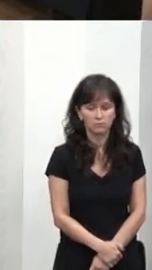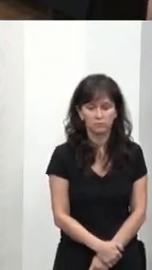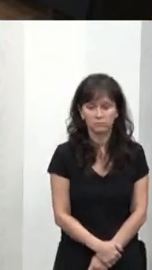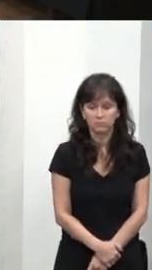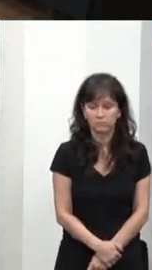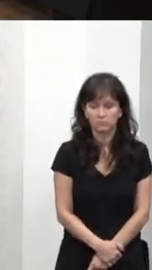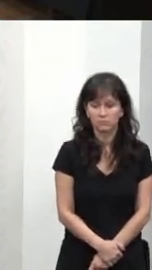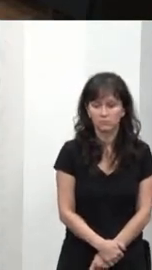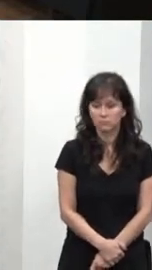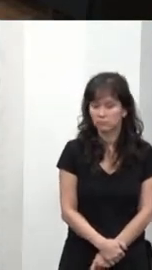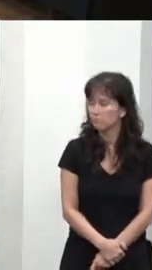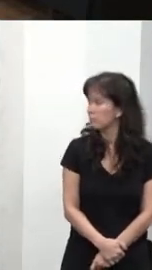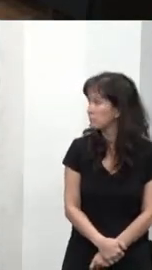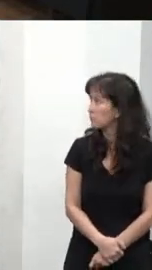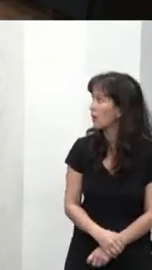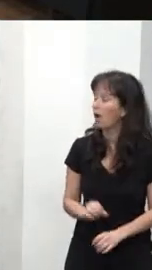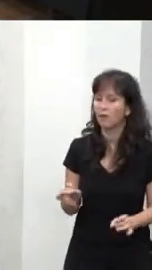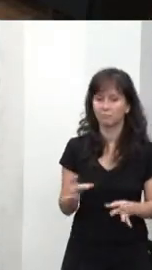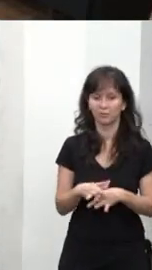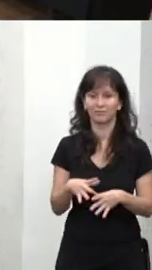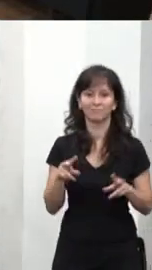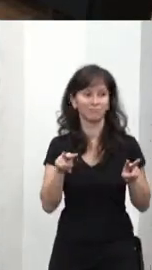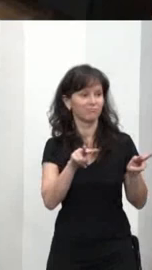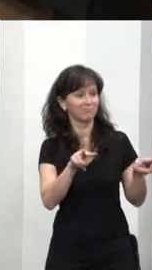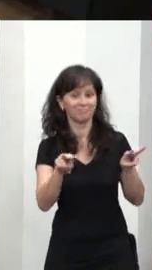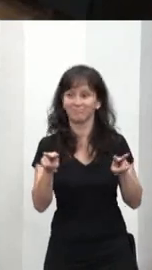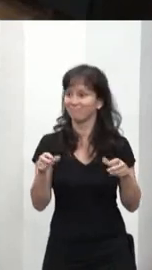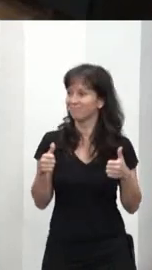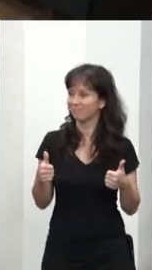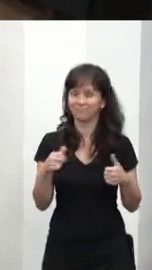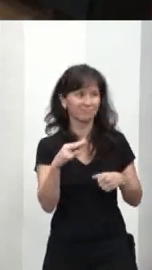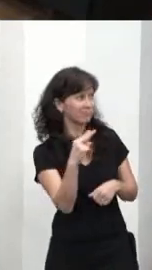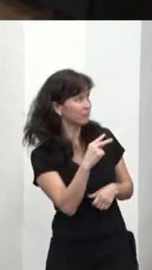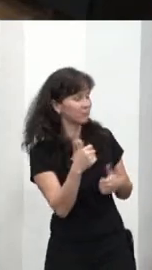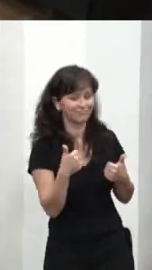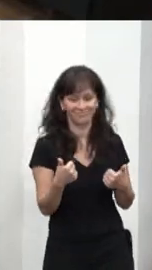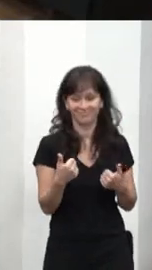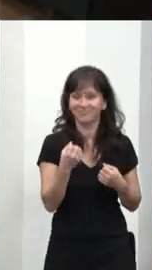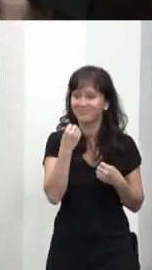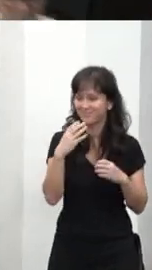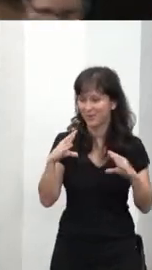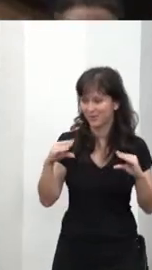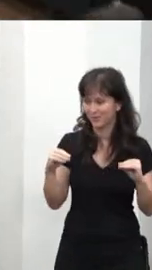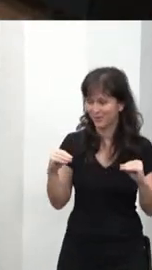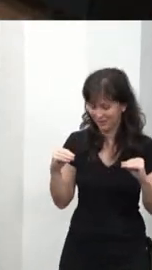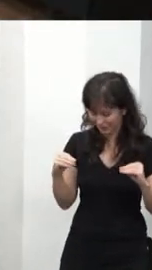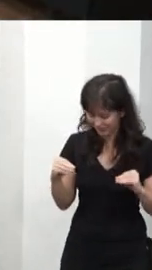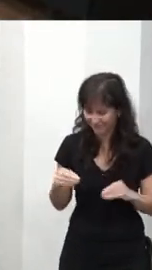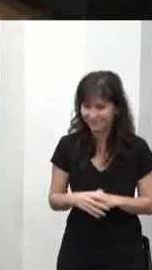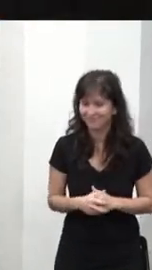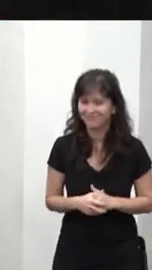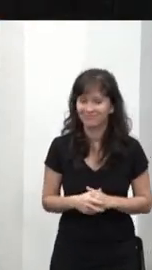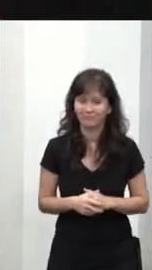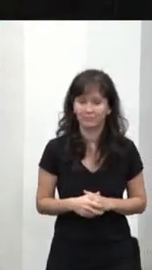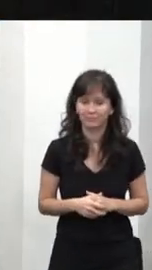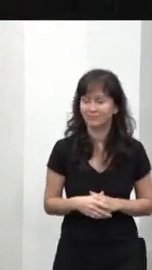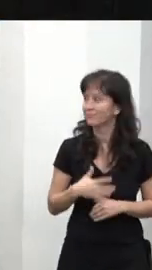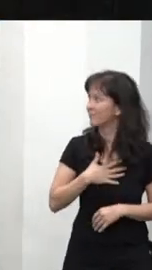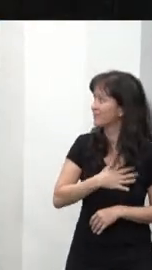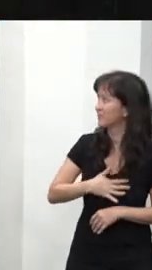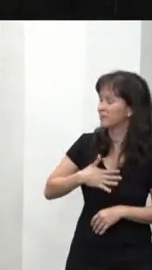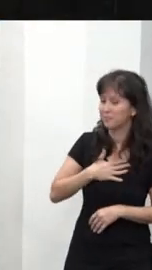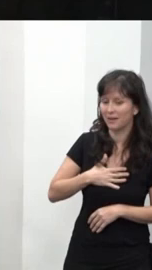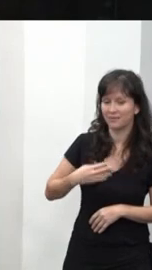pronto que daqui eu enxergo também pessoal boa noite Boa noite é um prazer tá